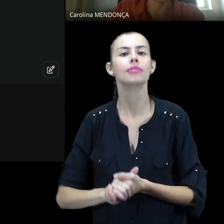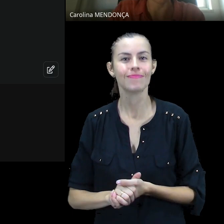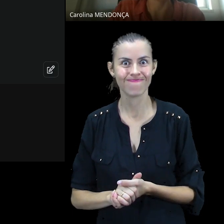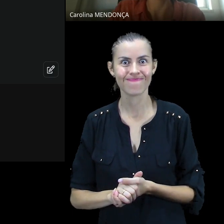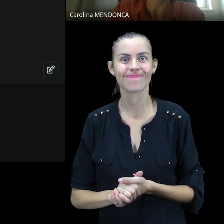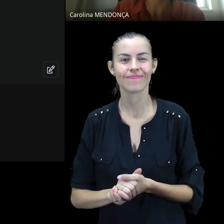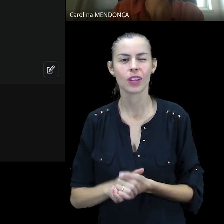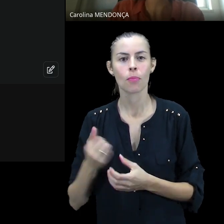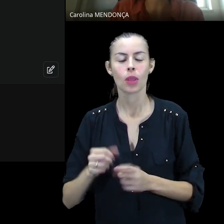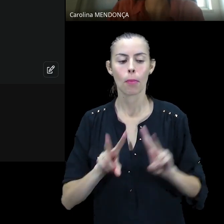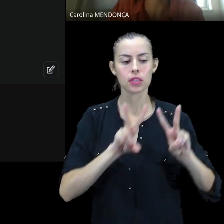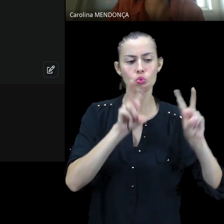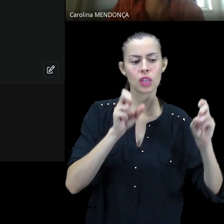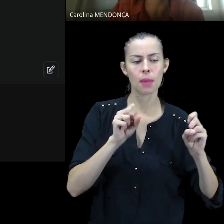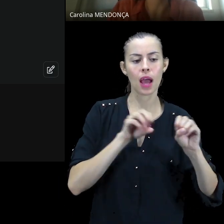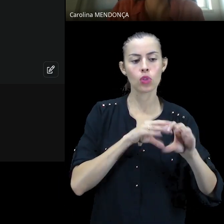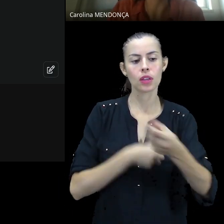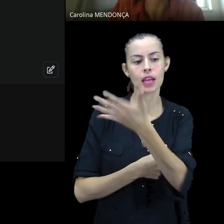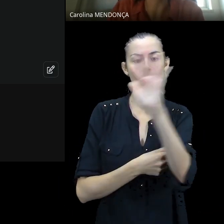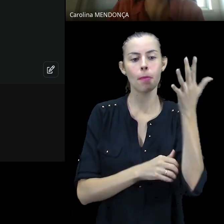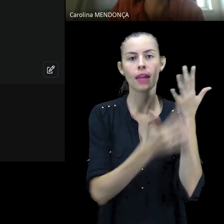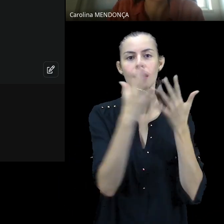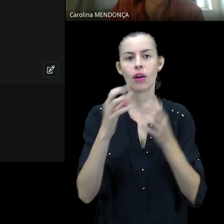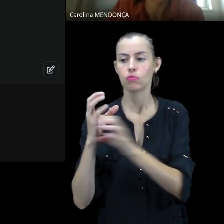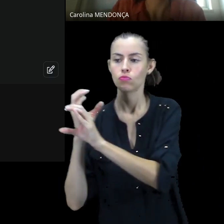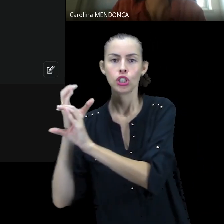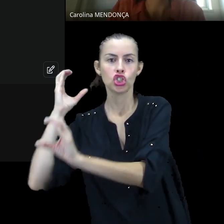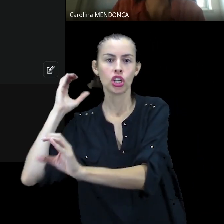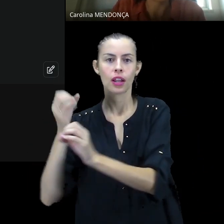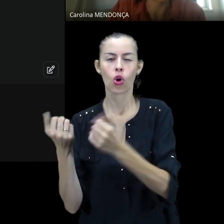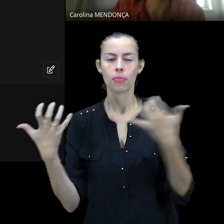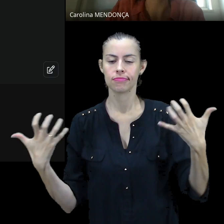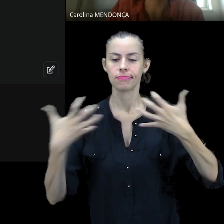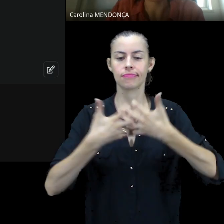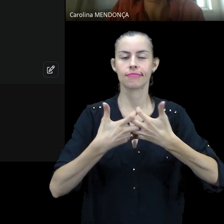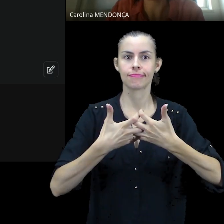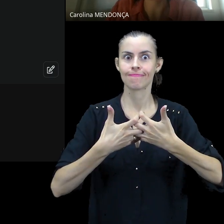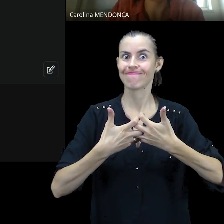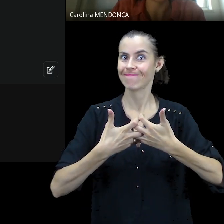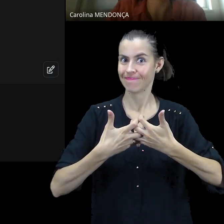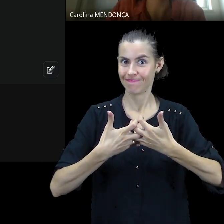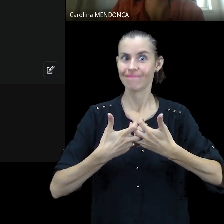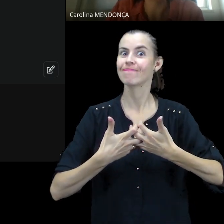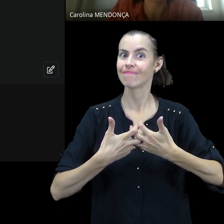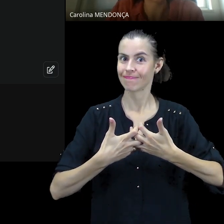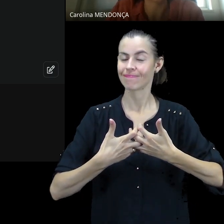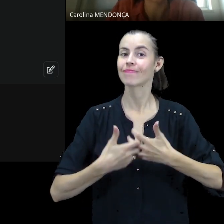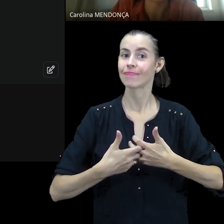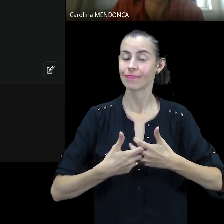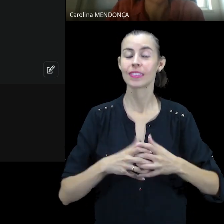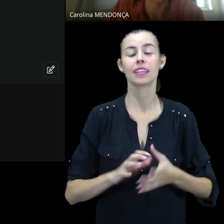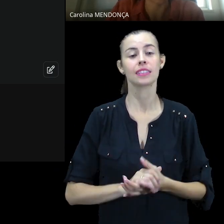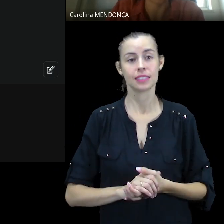questão ambiental. Então, como é que você pode propor e casar isso com os conhecimentos, competências e habilidades que estão previstas